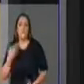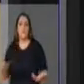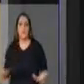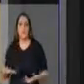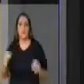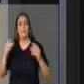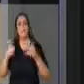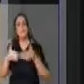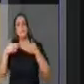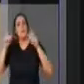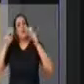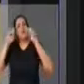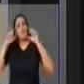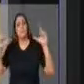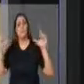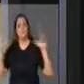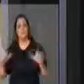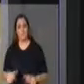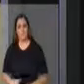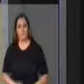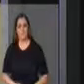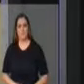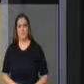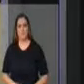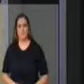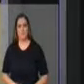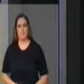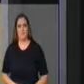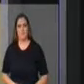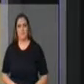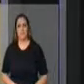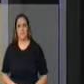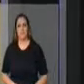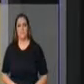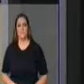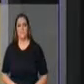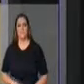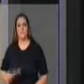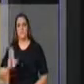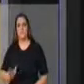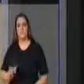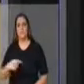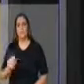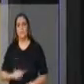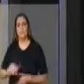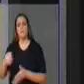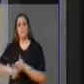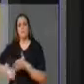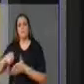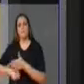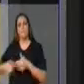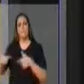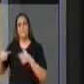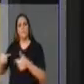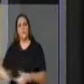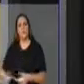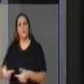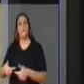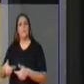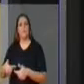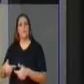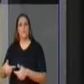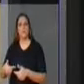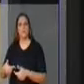a isso. O Thiago do Oncologia, que trabalha fortemente com isso, tem sido um espelho para nossa